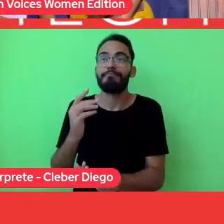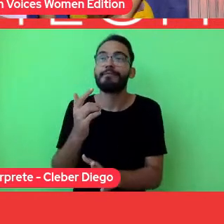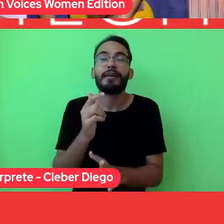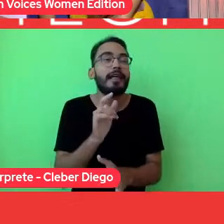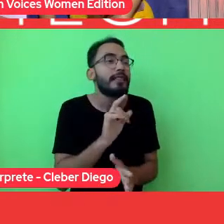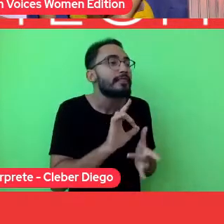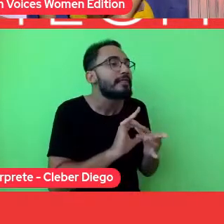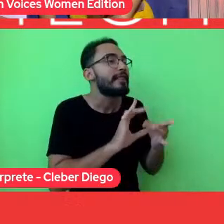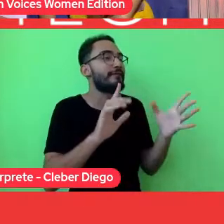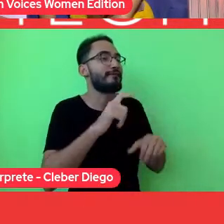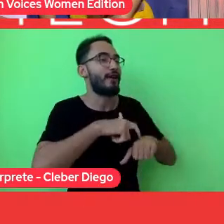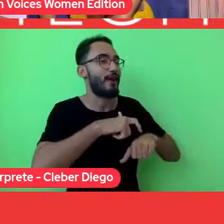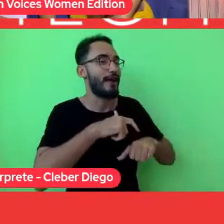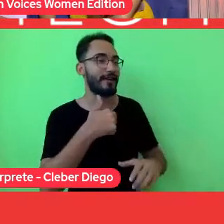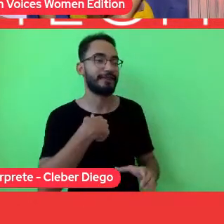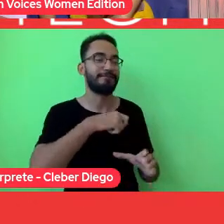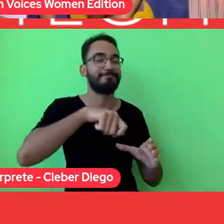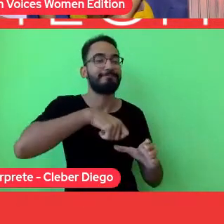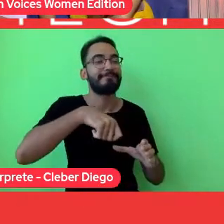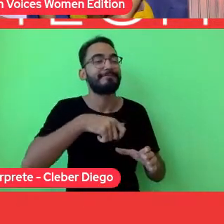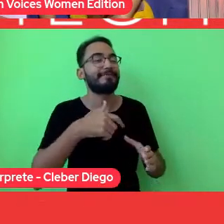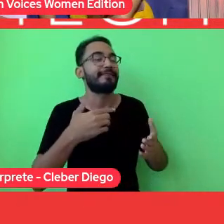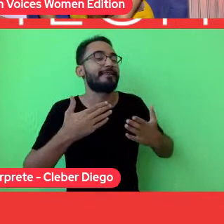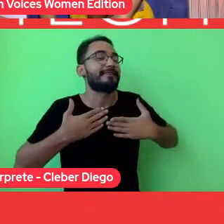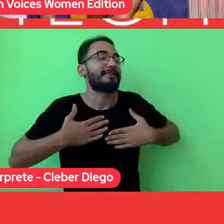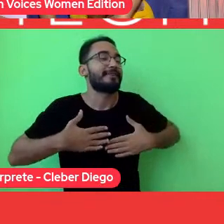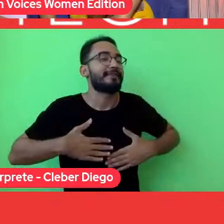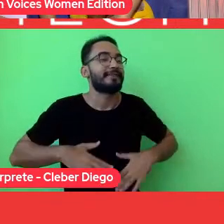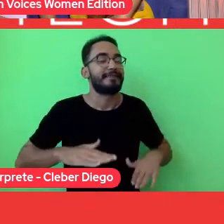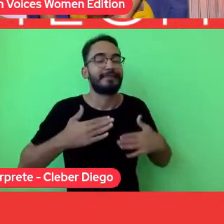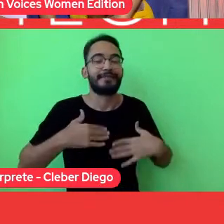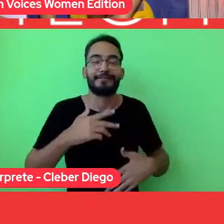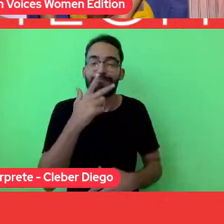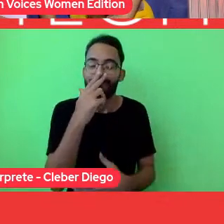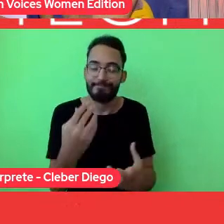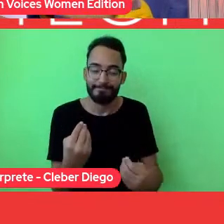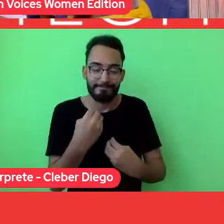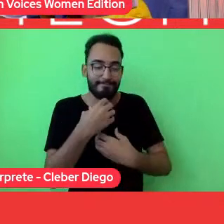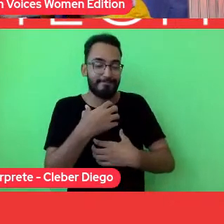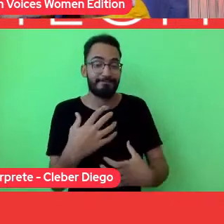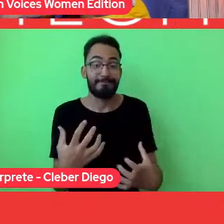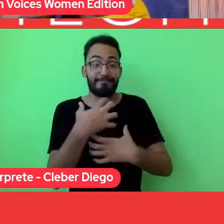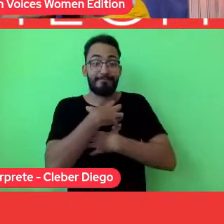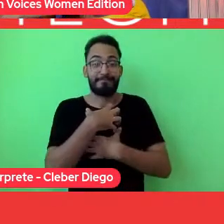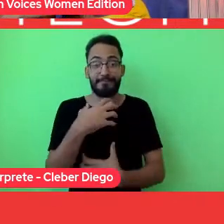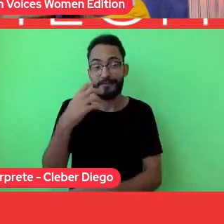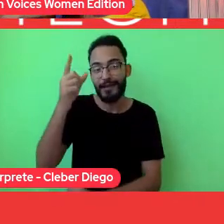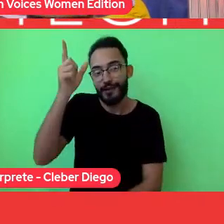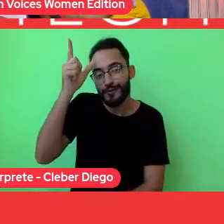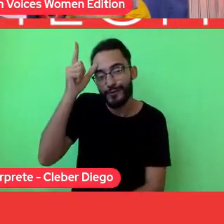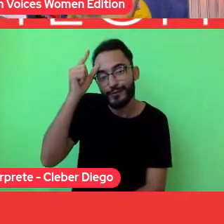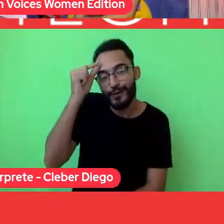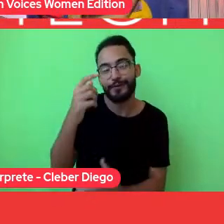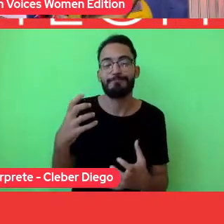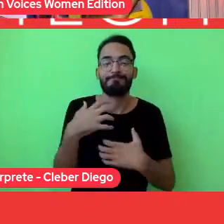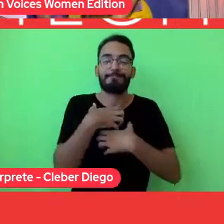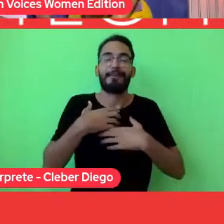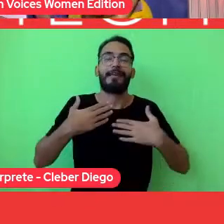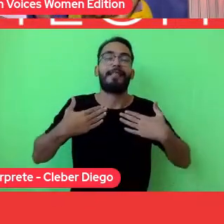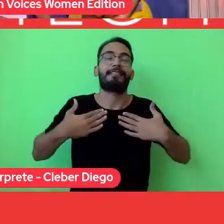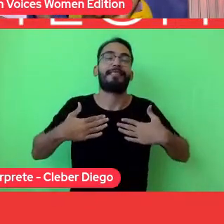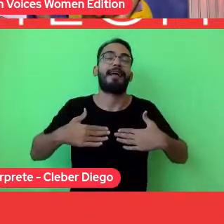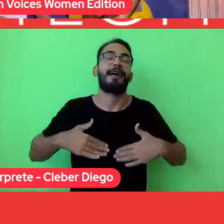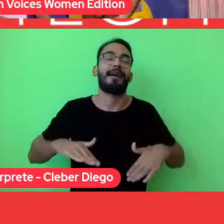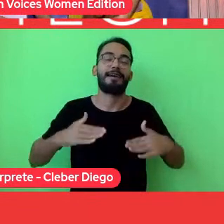uns dias que dá para fazer isso com prazer, relaxante, assim. É algo que tem me feito muito bem. Principalmente nesse momento